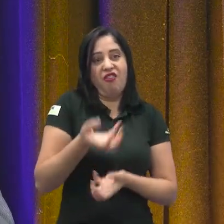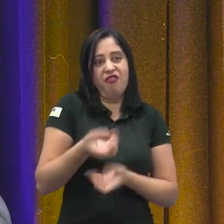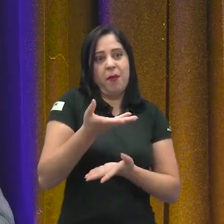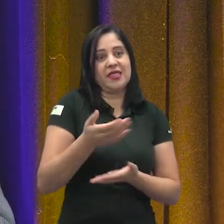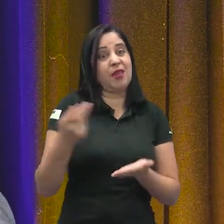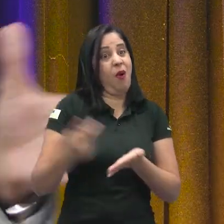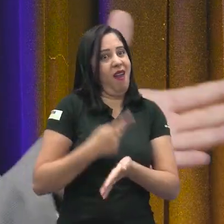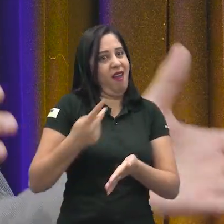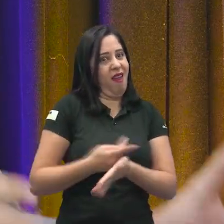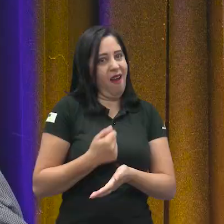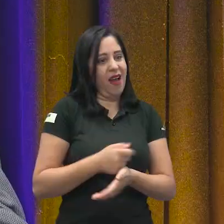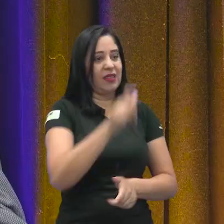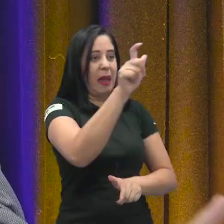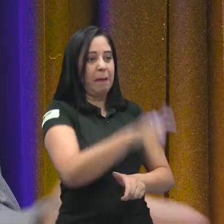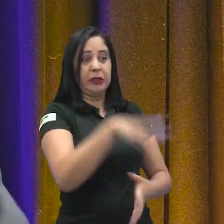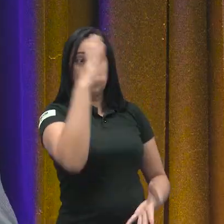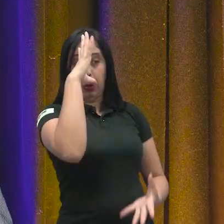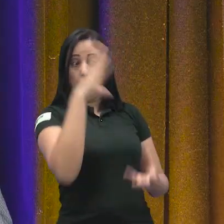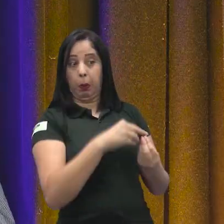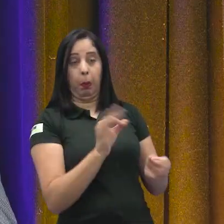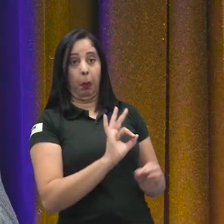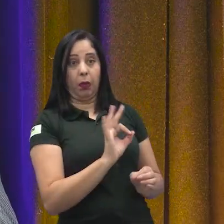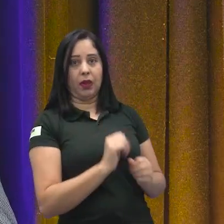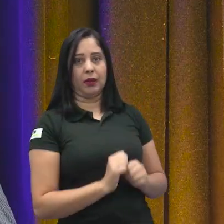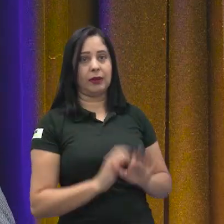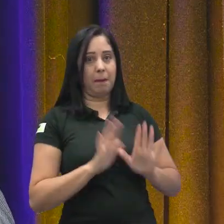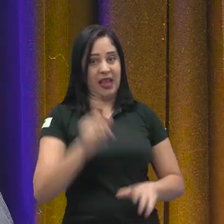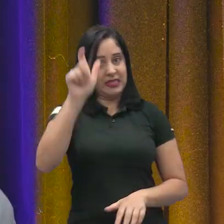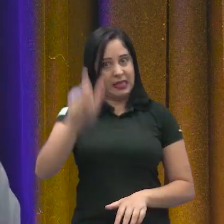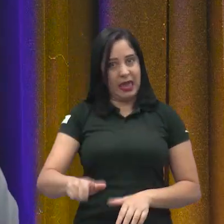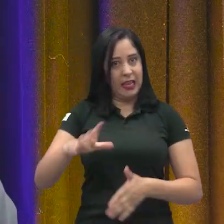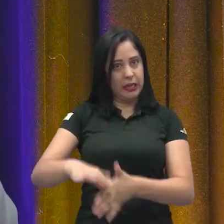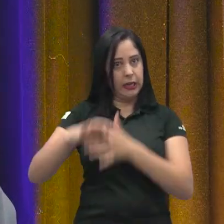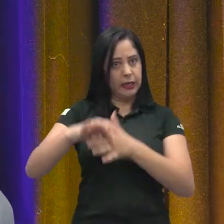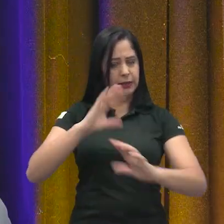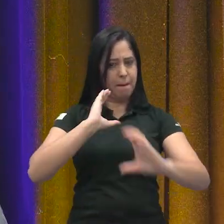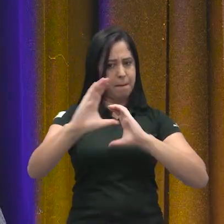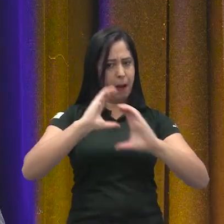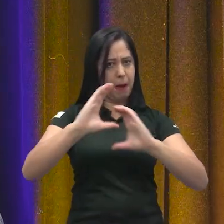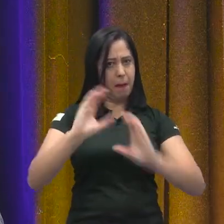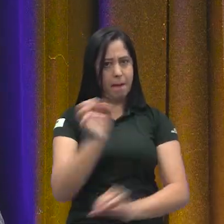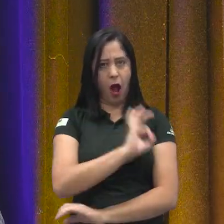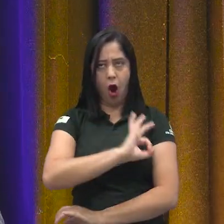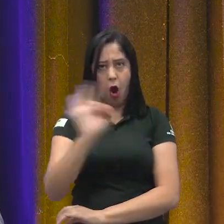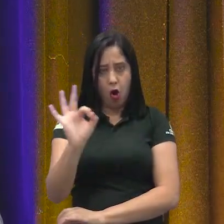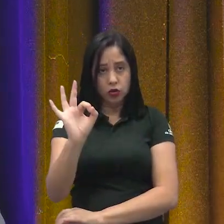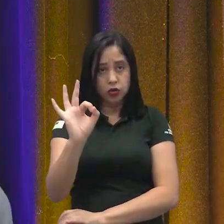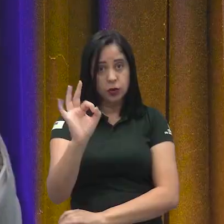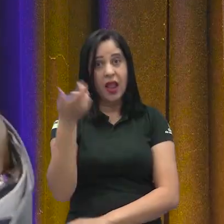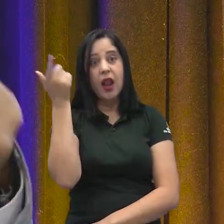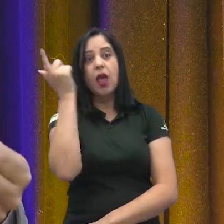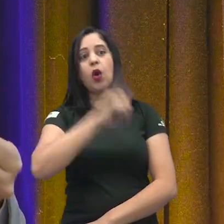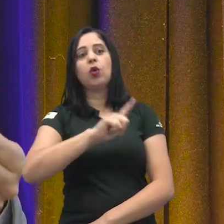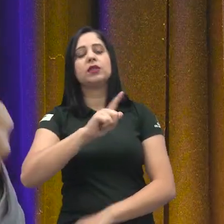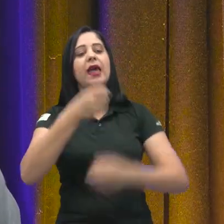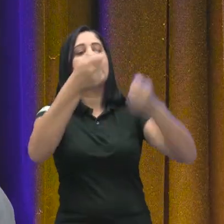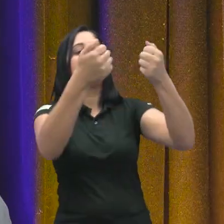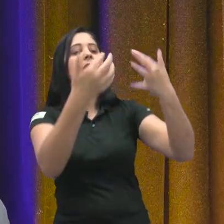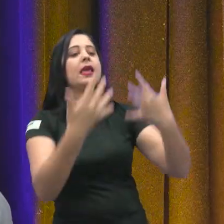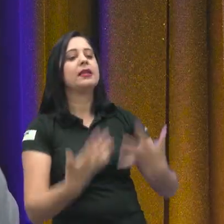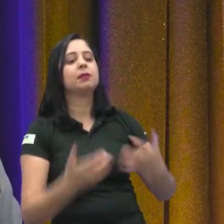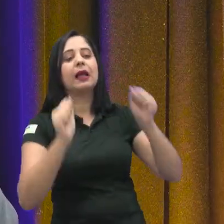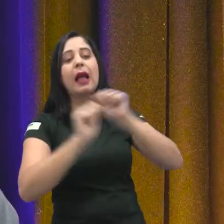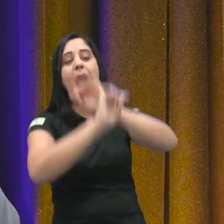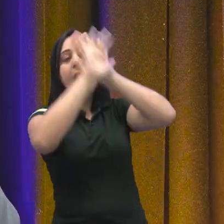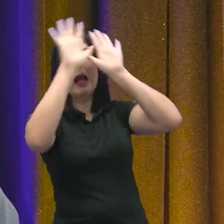corretamente. Mas olhando o copo meio cheio, um bom líder que se comunica bem, ele consegue trazer a clareza. São